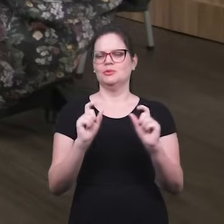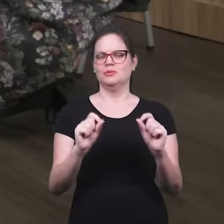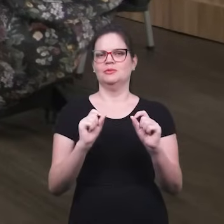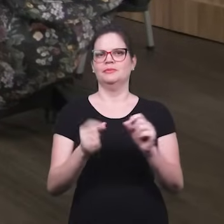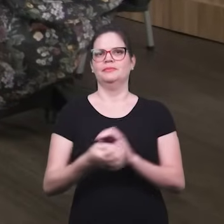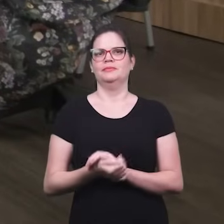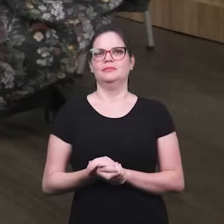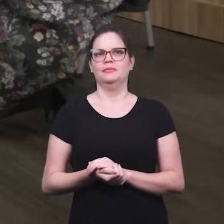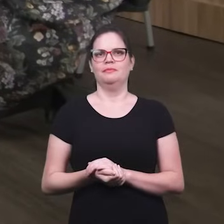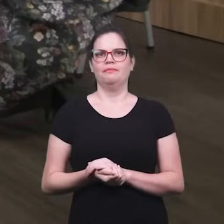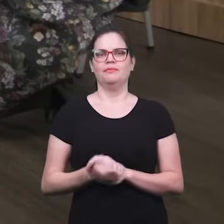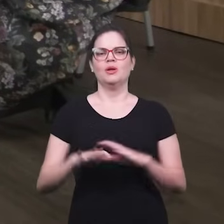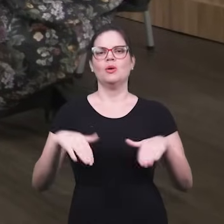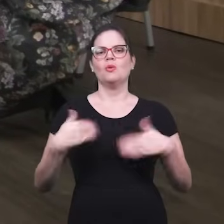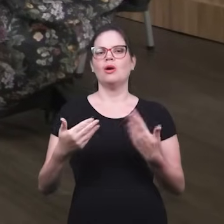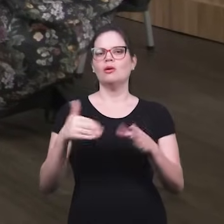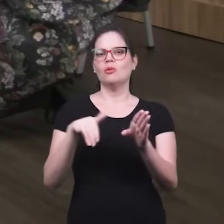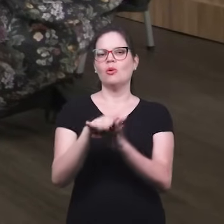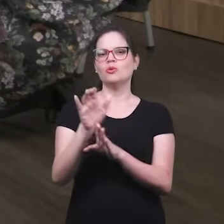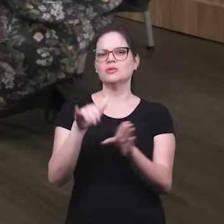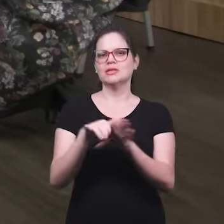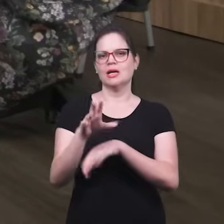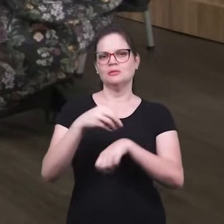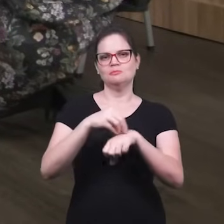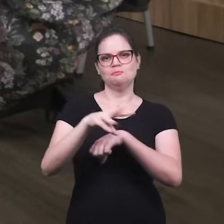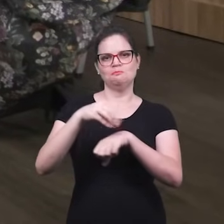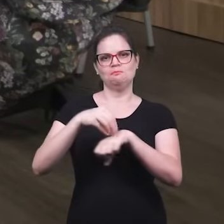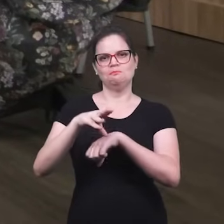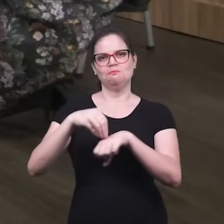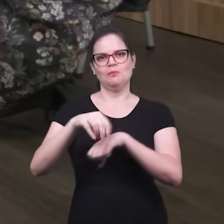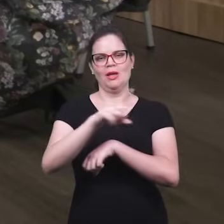é: qual o conselho que você dá para os